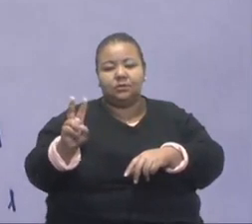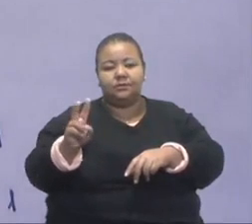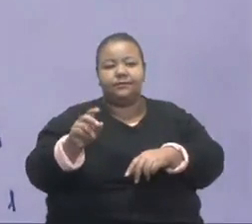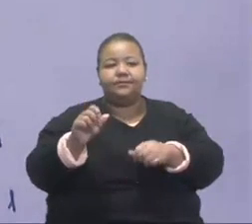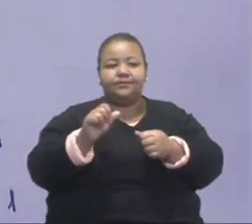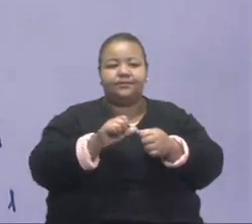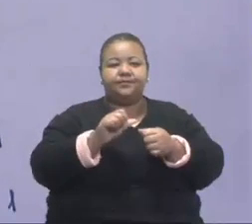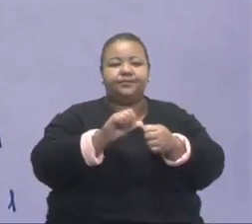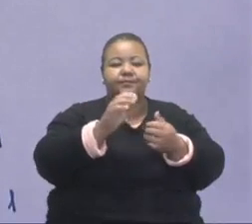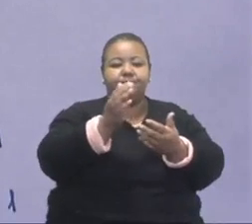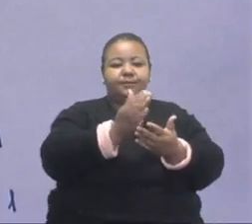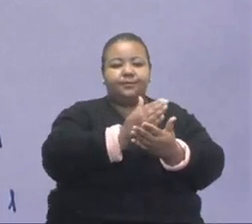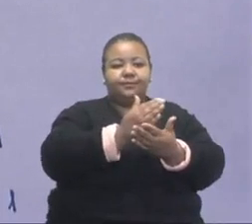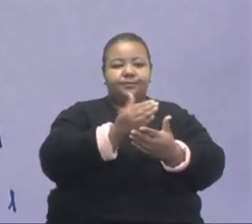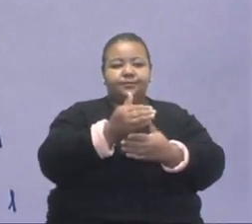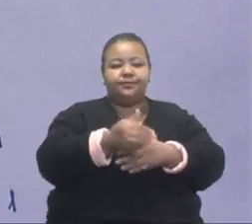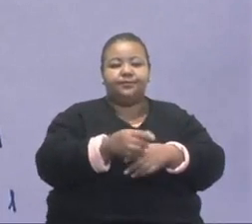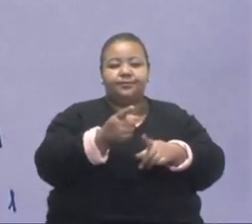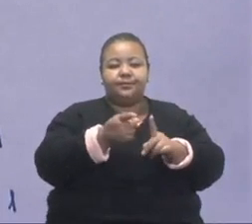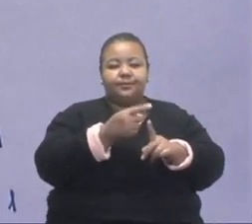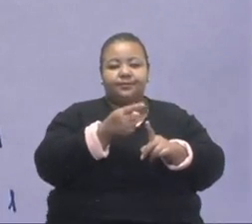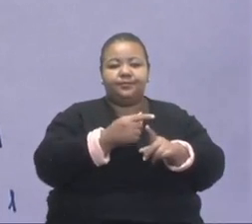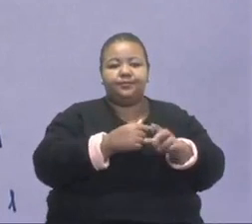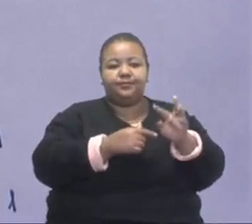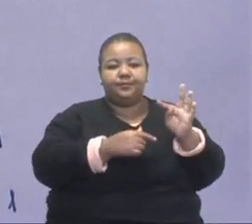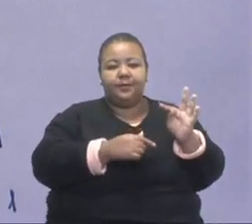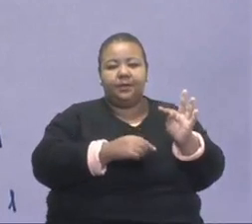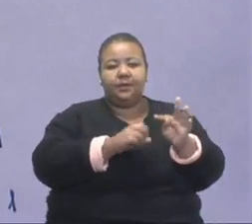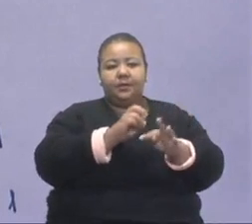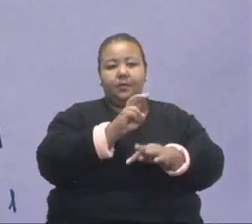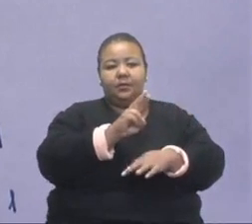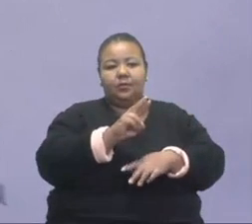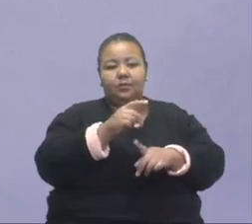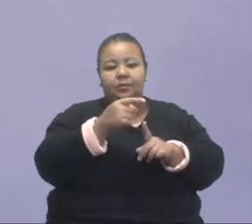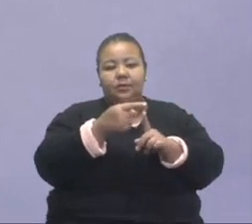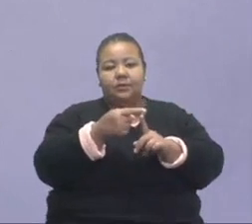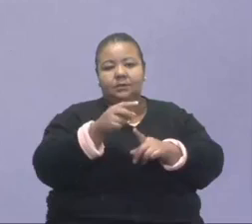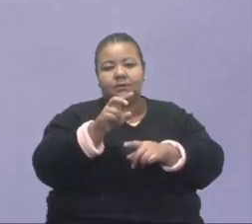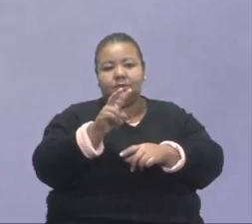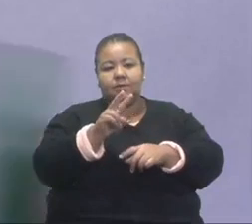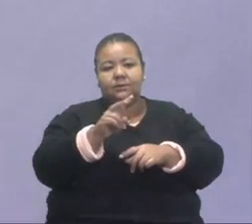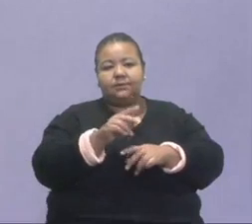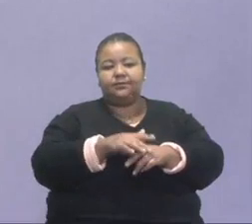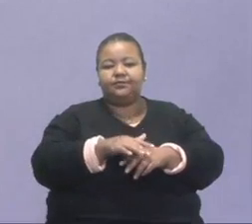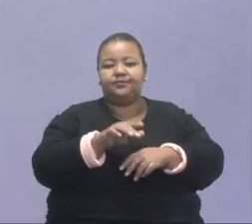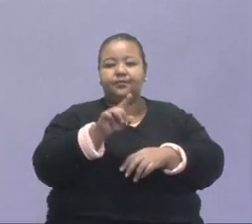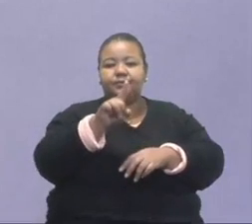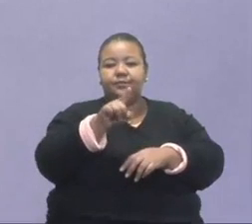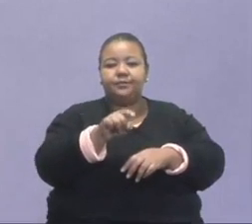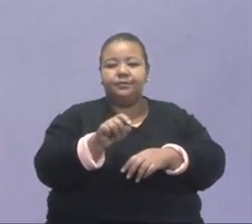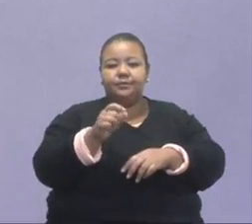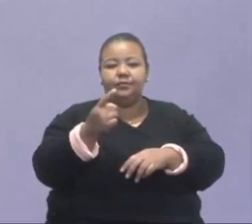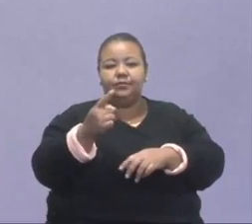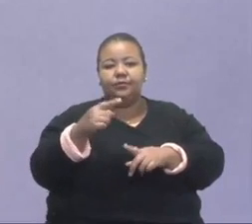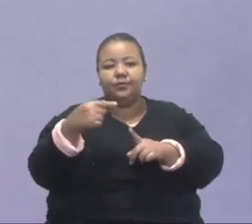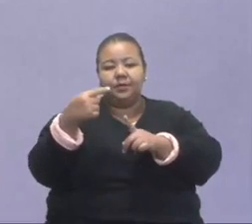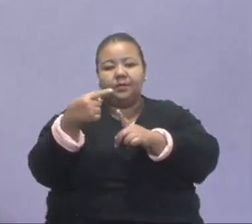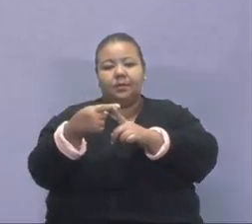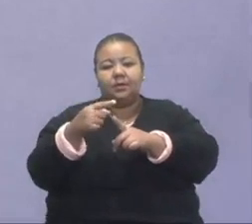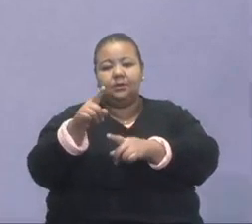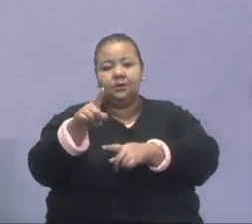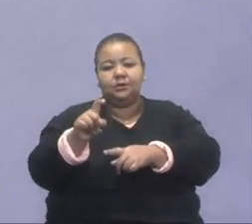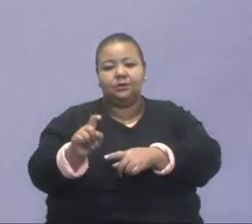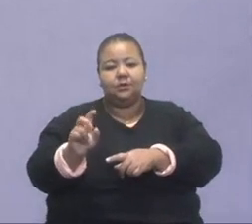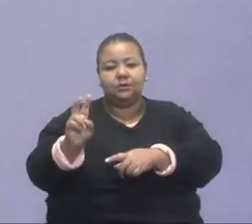fazer separadamente. Primeiro, calculando T de U mais V, então temos x1 mais